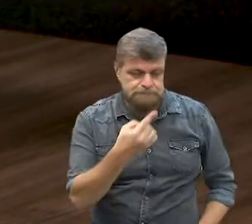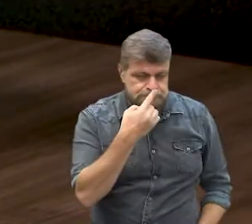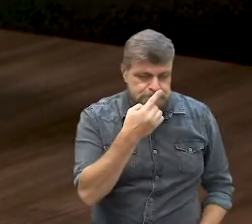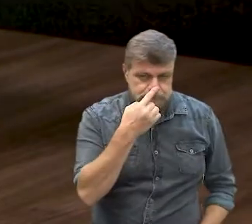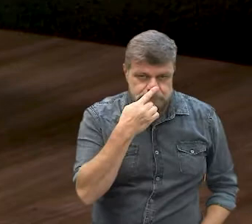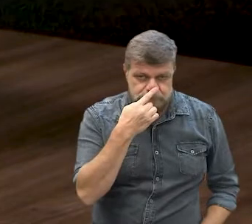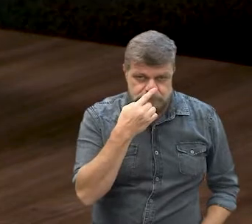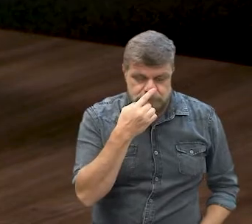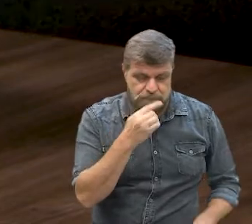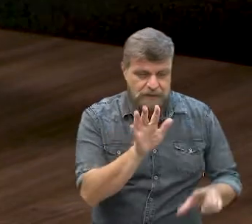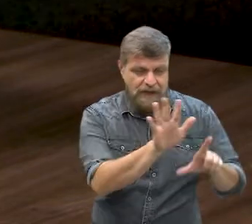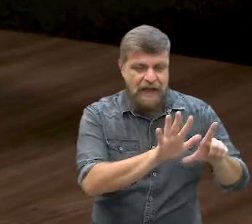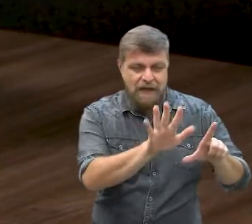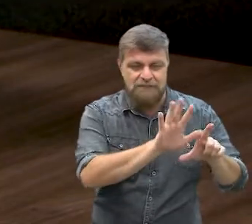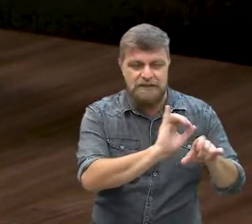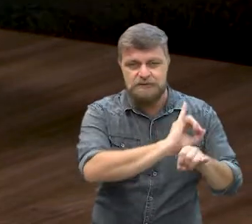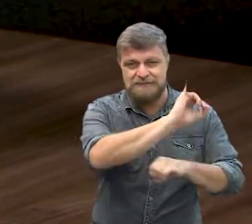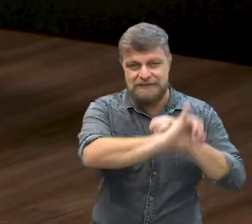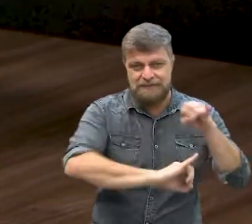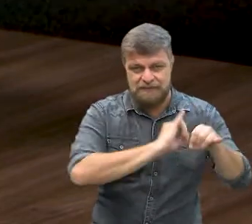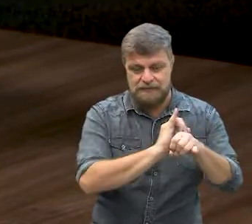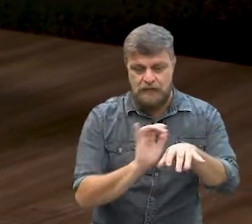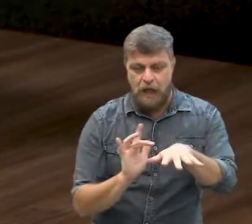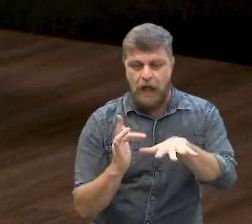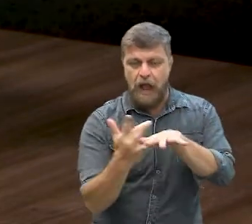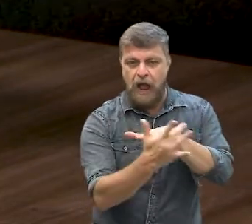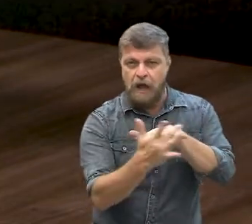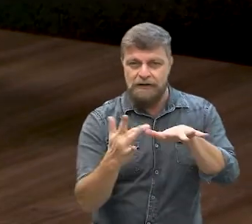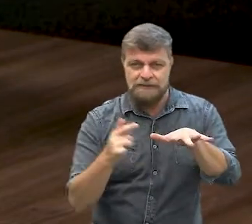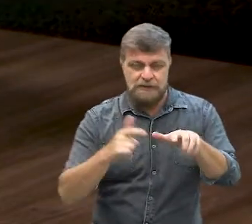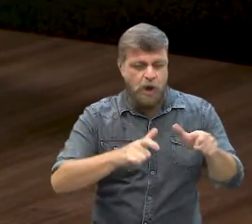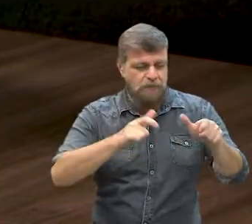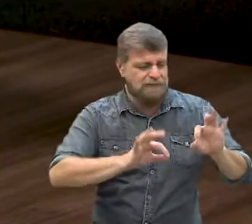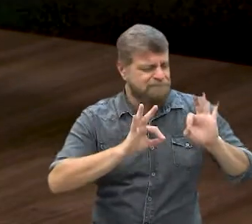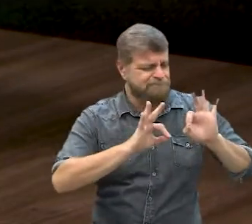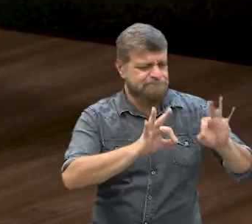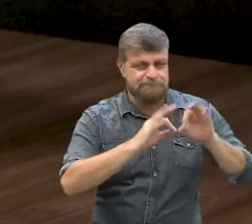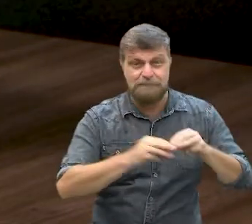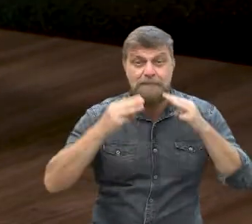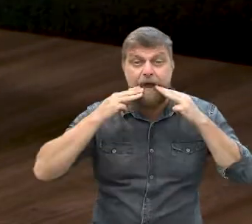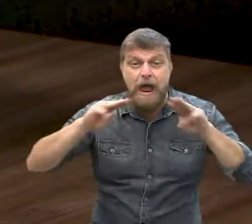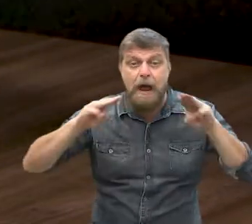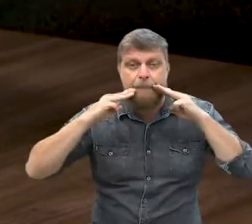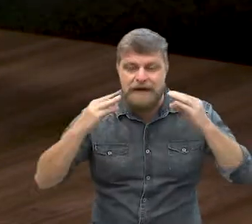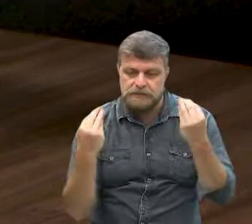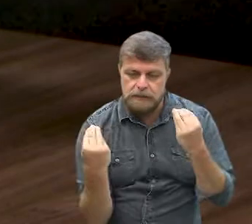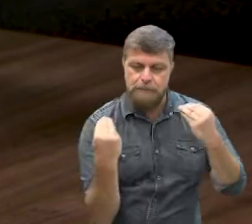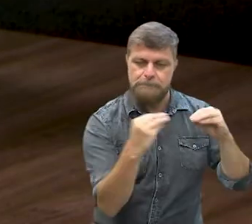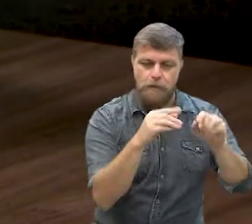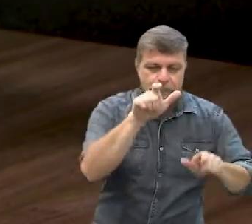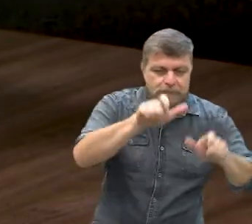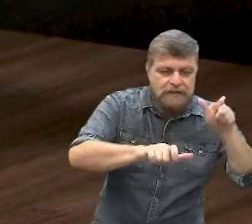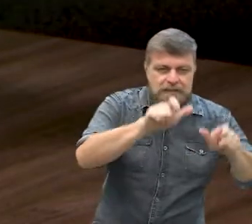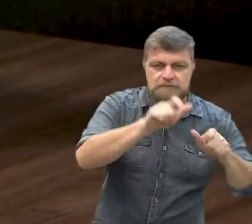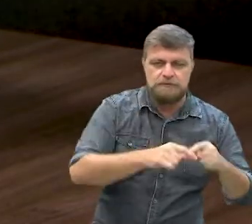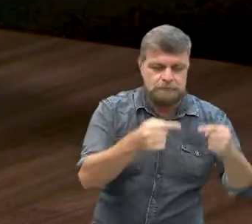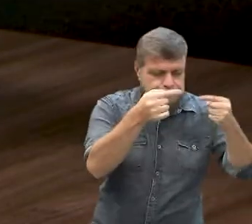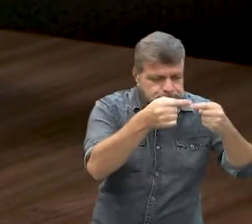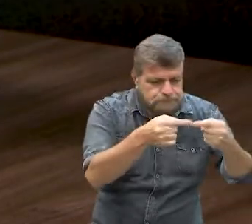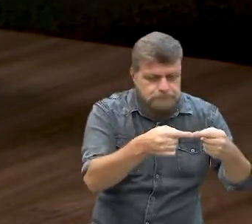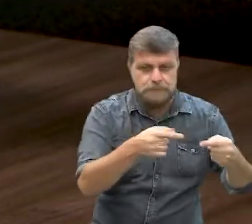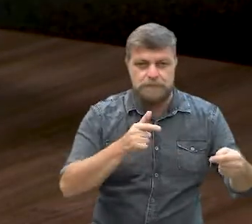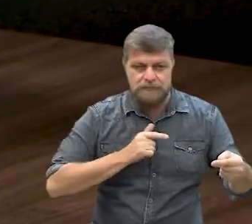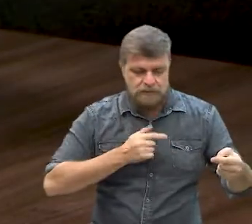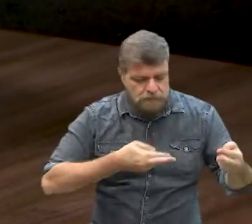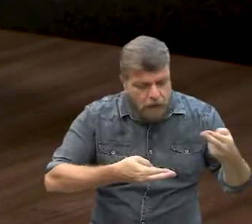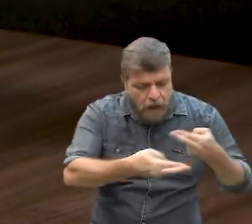vídeos online. As redes sociais são um oásis para os vídeos marketing, gerar engajamento, estabelecer